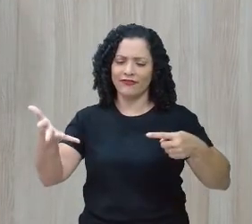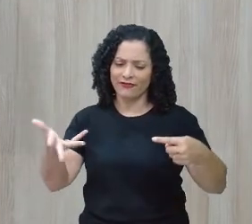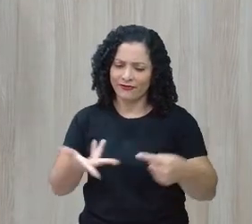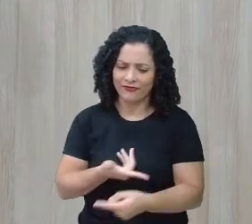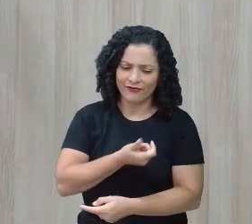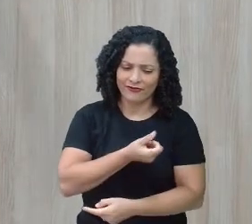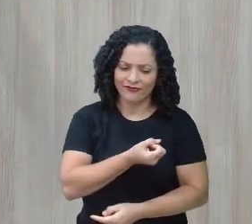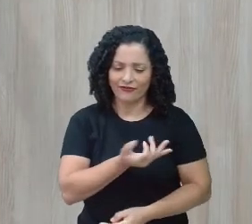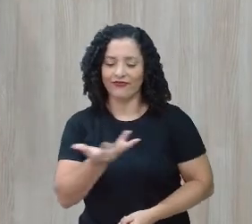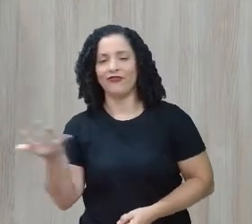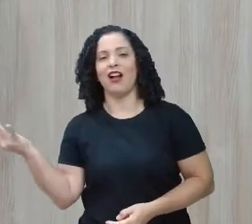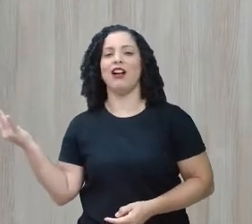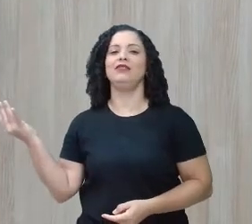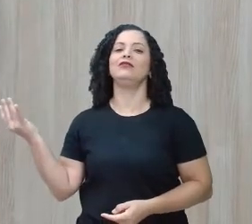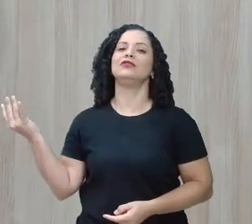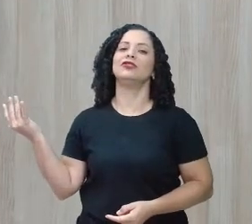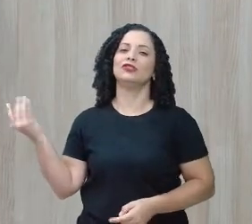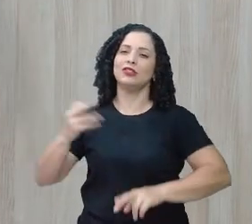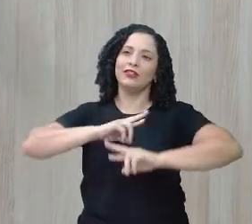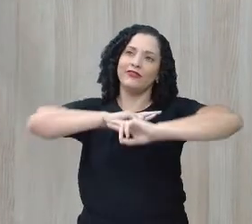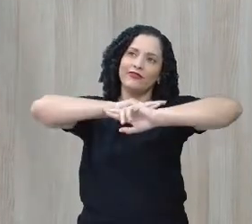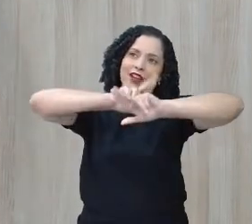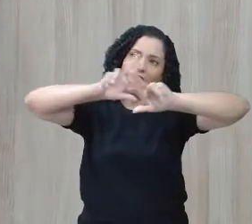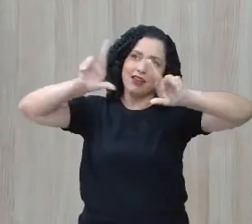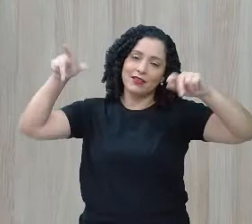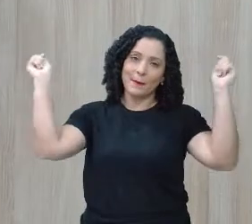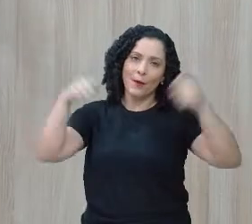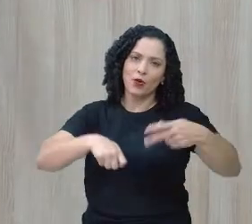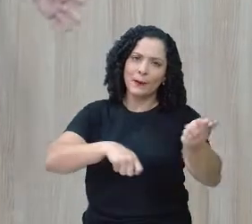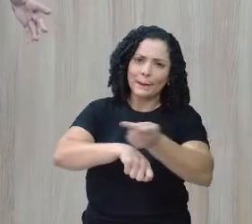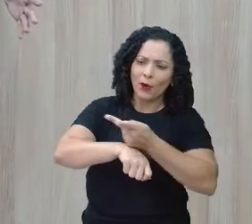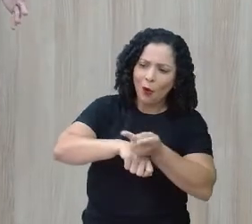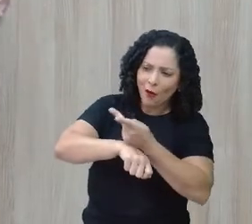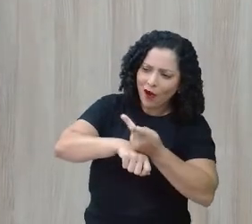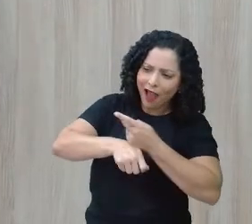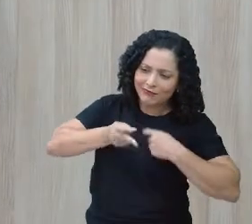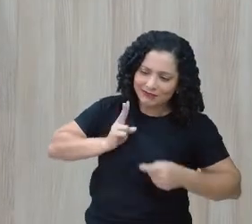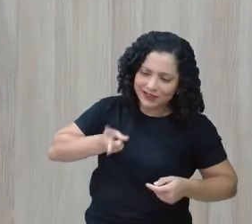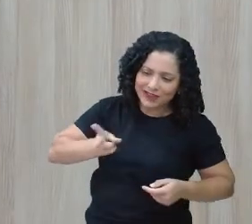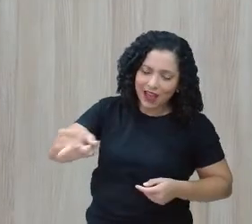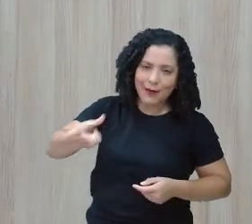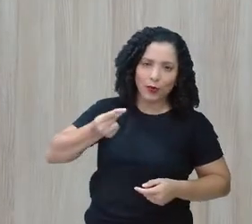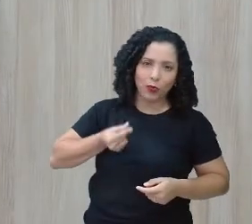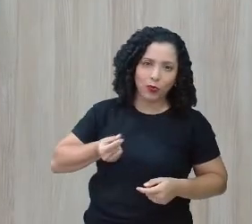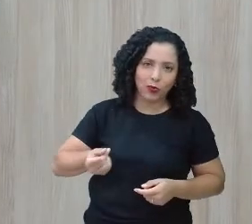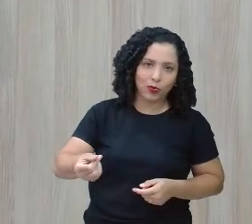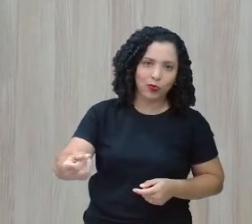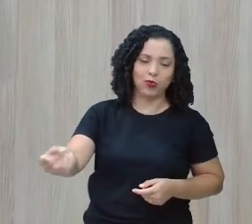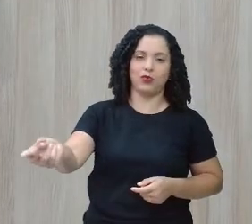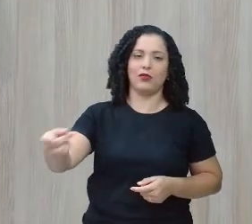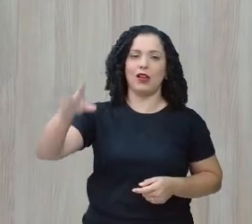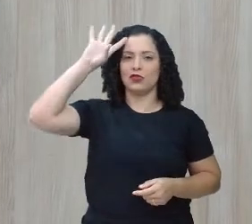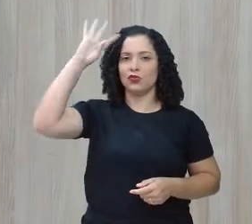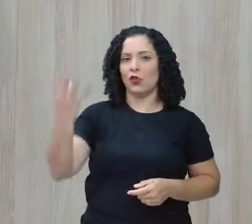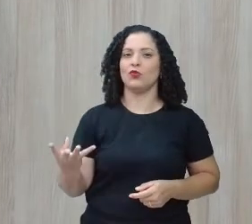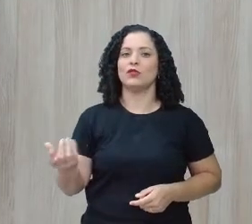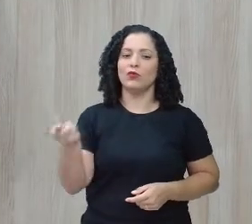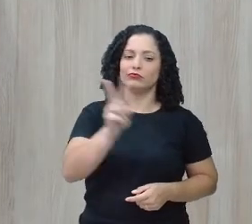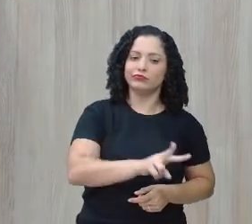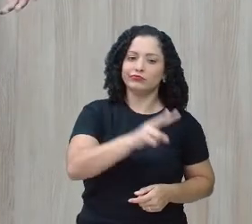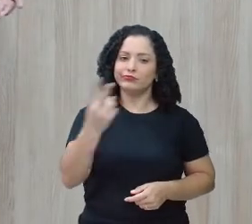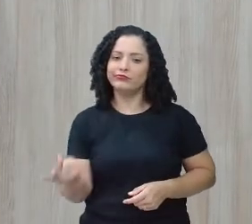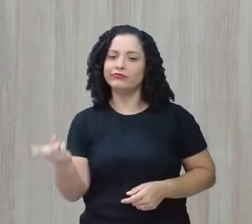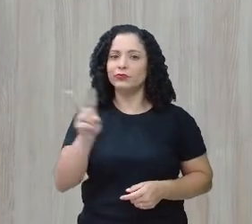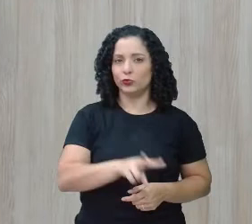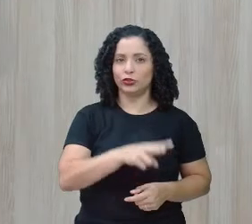infinitas soluções. Então, você pode ficar procurando aí, pelo resto da sua vida, uma solução que satisfaça as duas equações ao